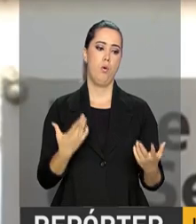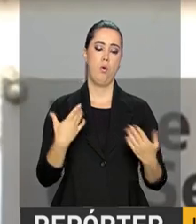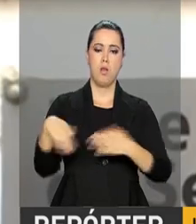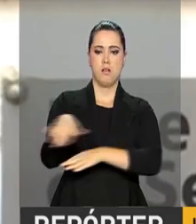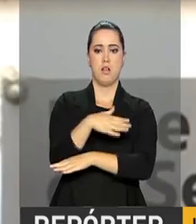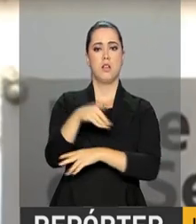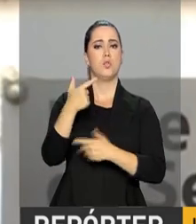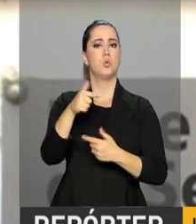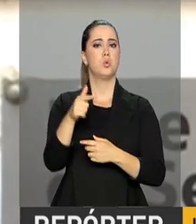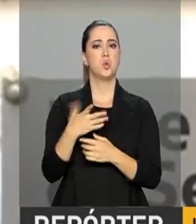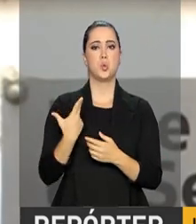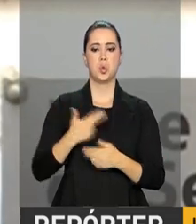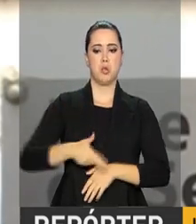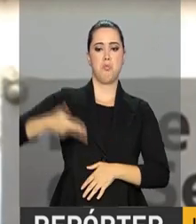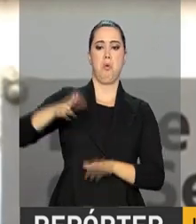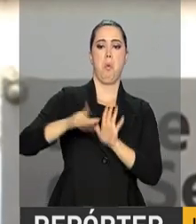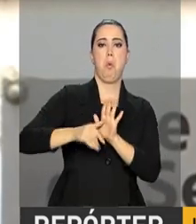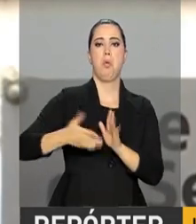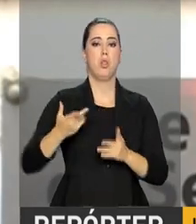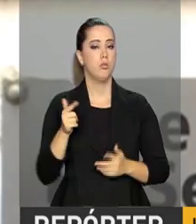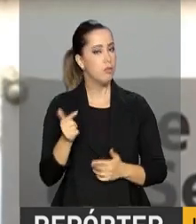muito assalto, não tem...